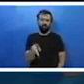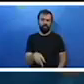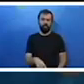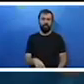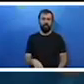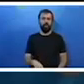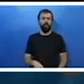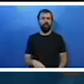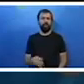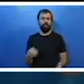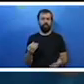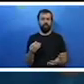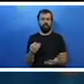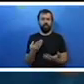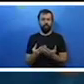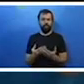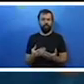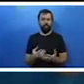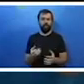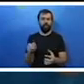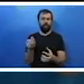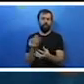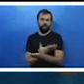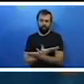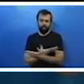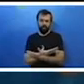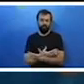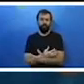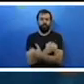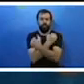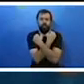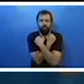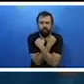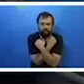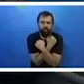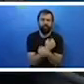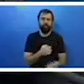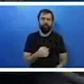aula se encerra por aqui. Um abração para vocês, fiquem com Deus e até a próxima aula.